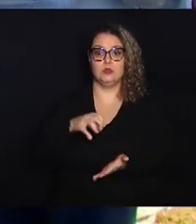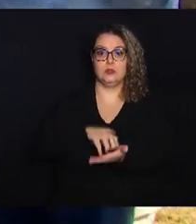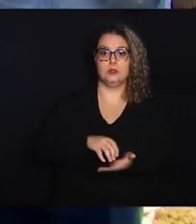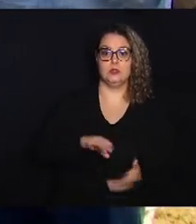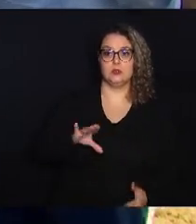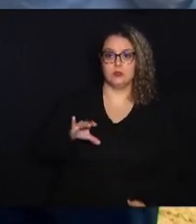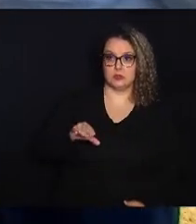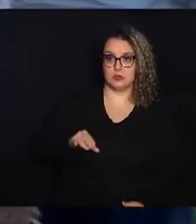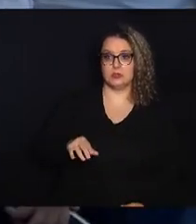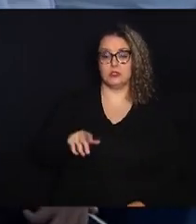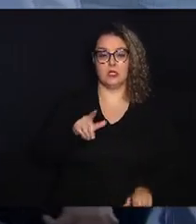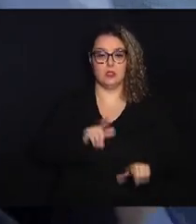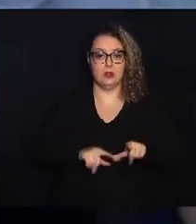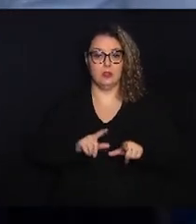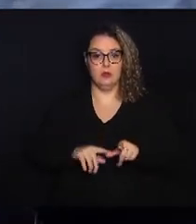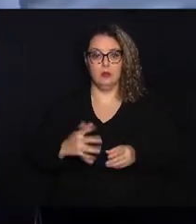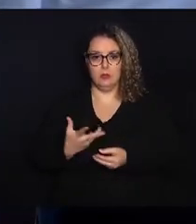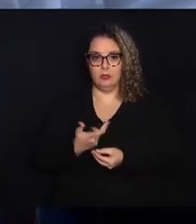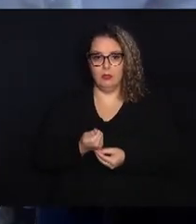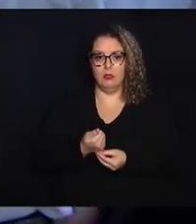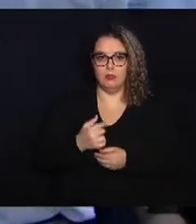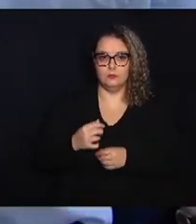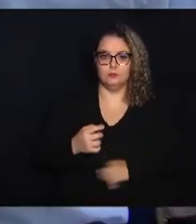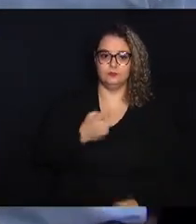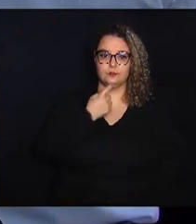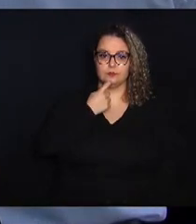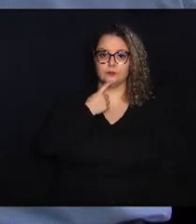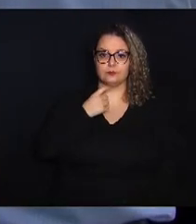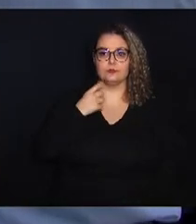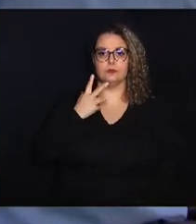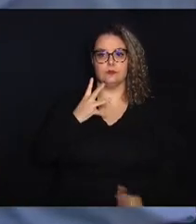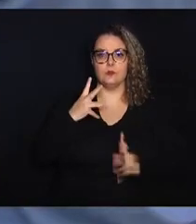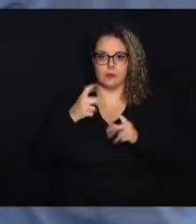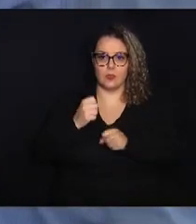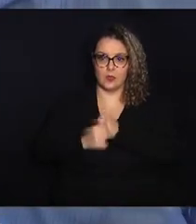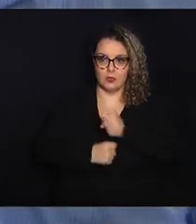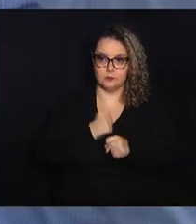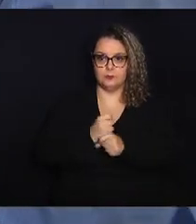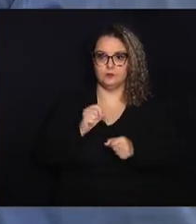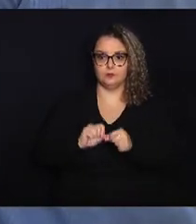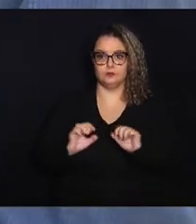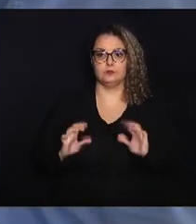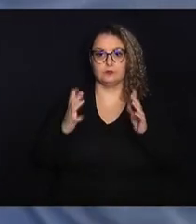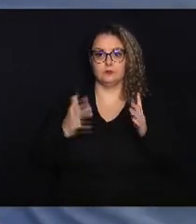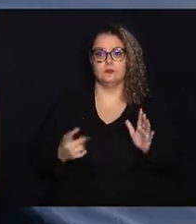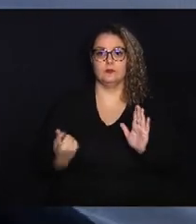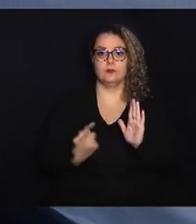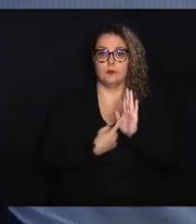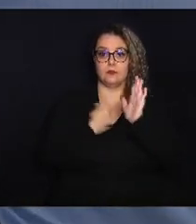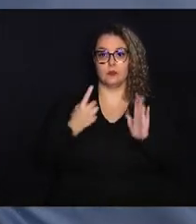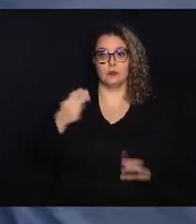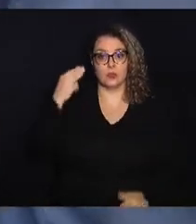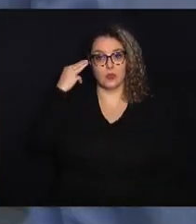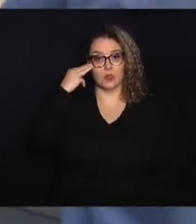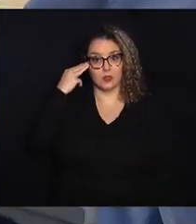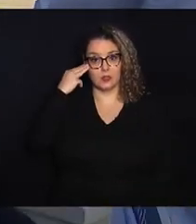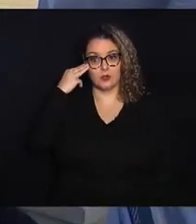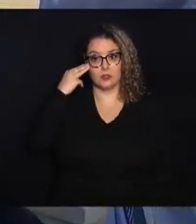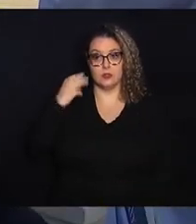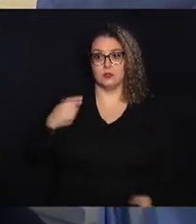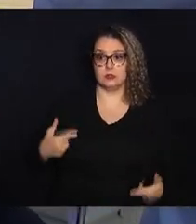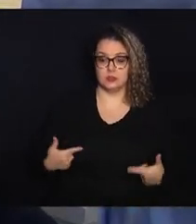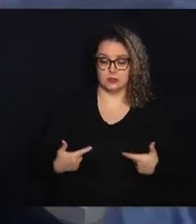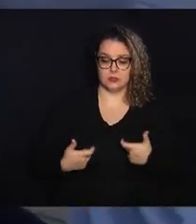e Artes de Campinas, que anualmente faz um evento como esse para marcar a memória desse